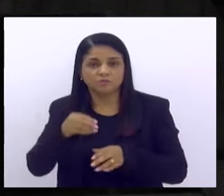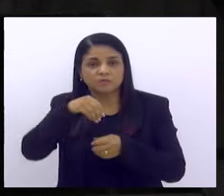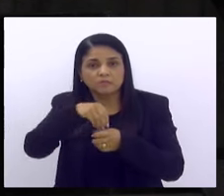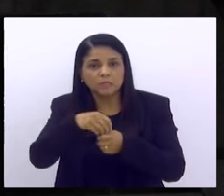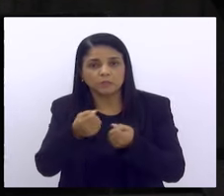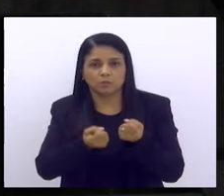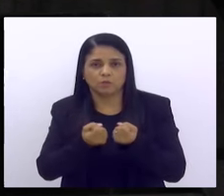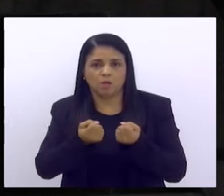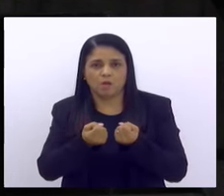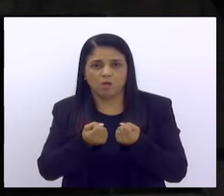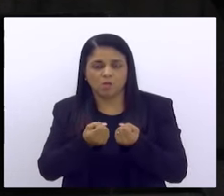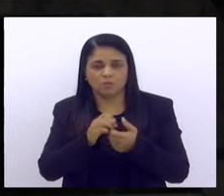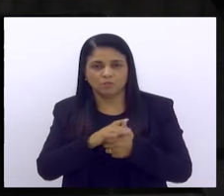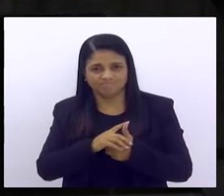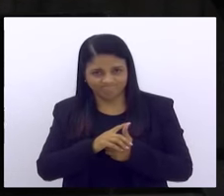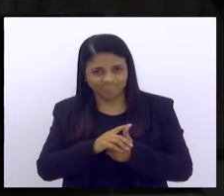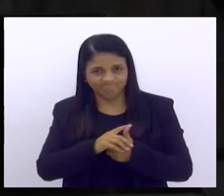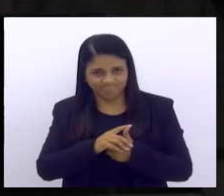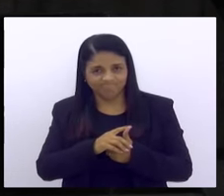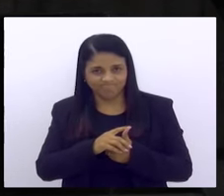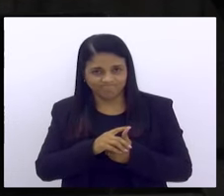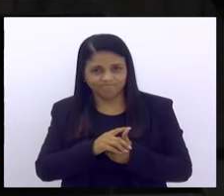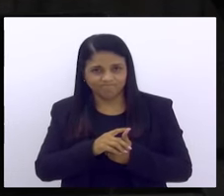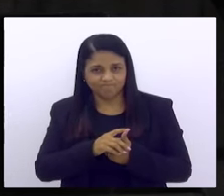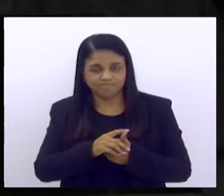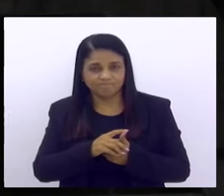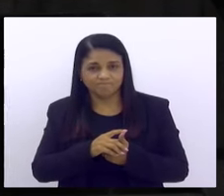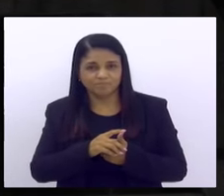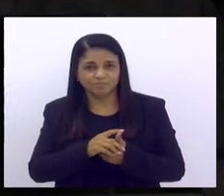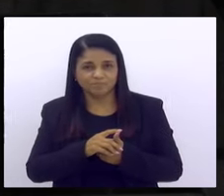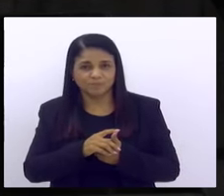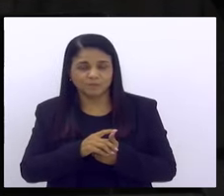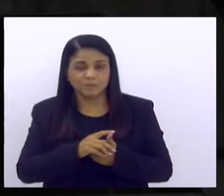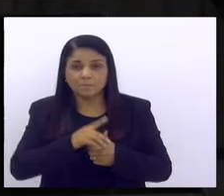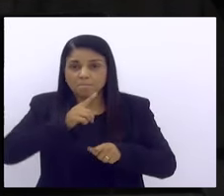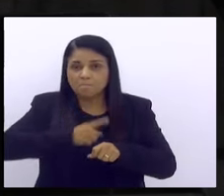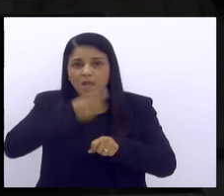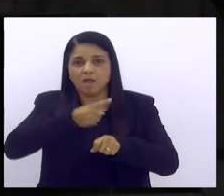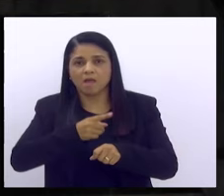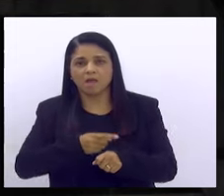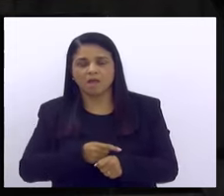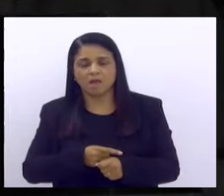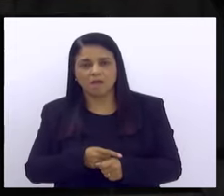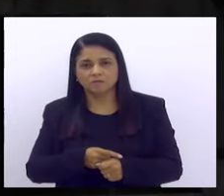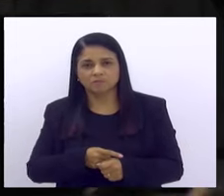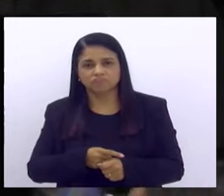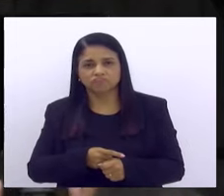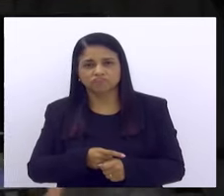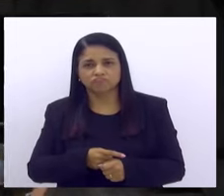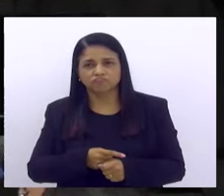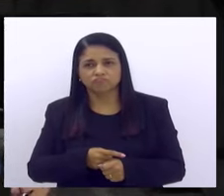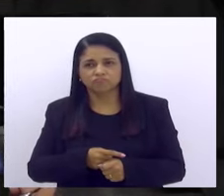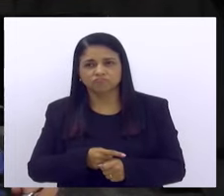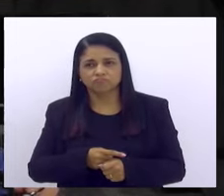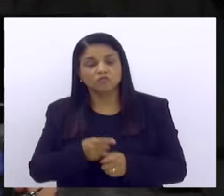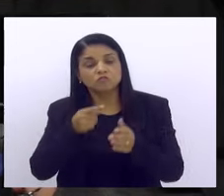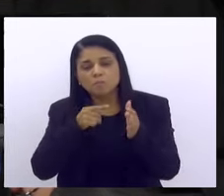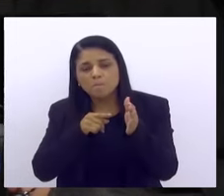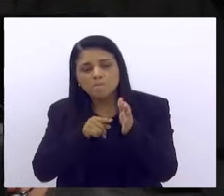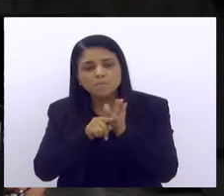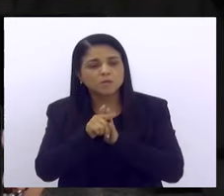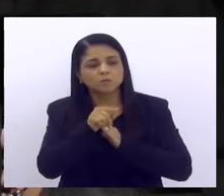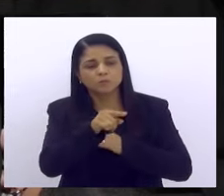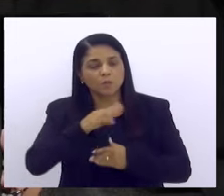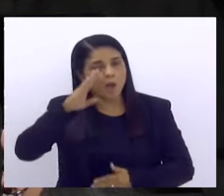veículo, deputado Alan Lopes, deputado Rodrigo Amorim. De imediato, nós fomos questionar a